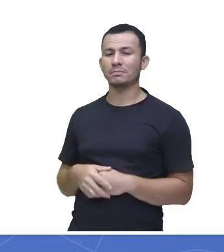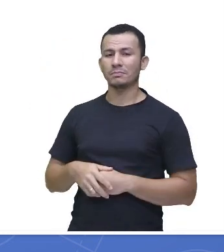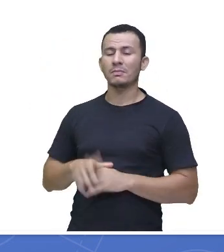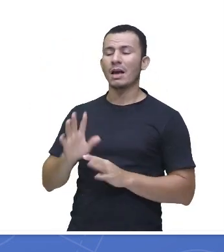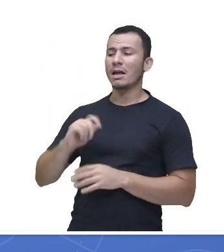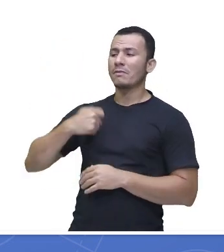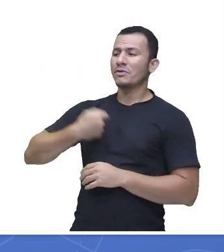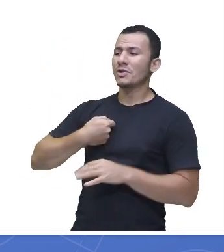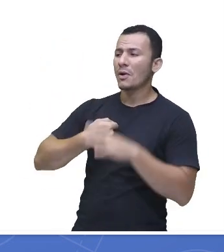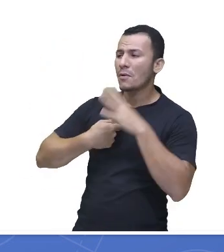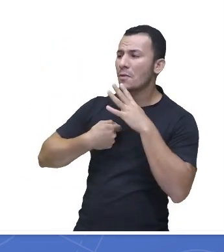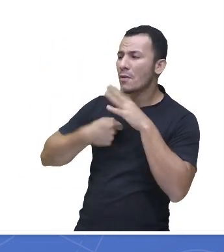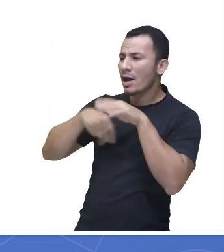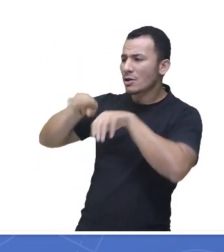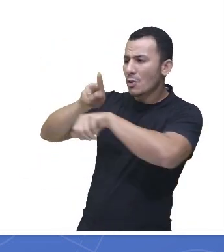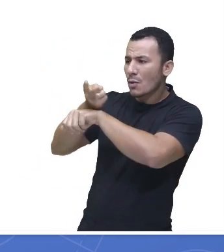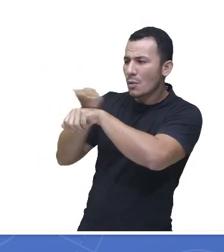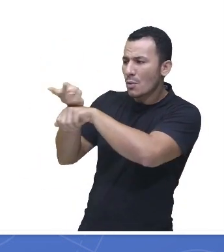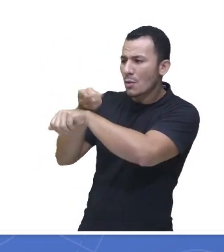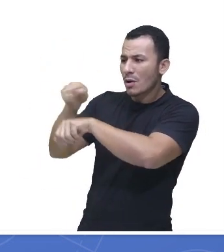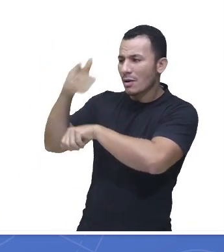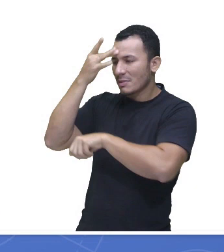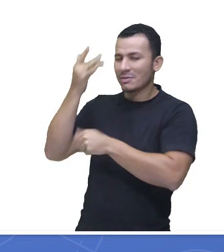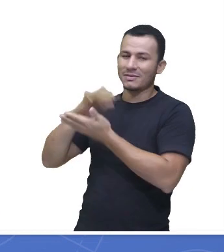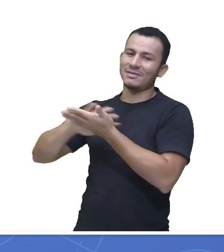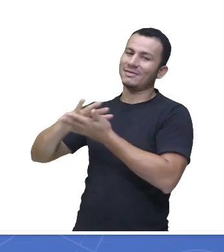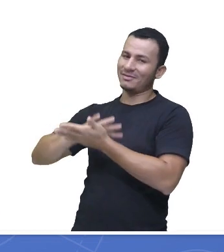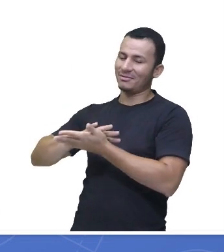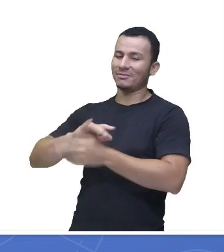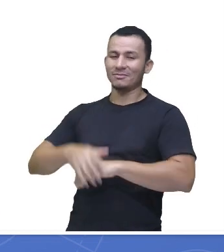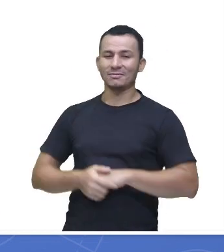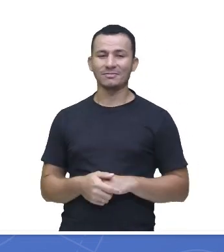se lembraria de procurar gente.